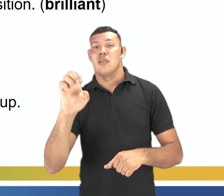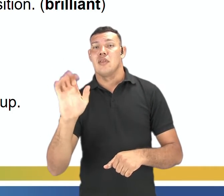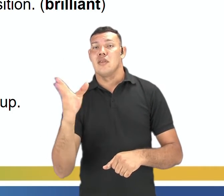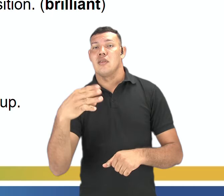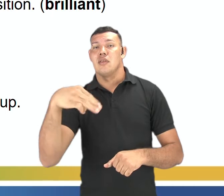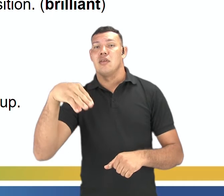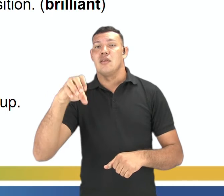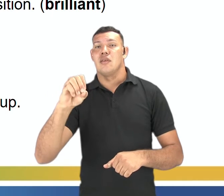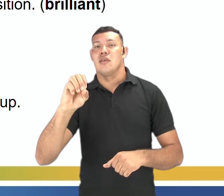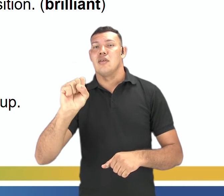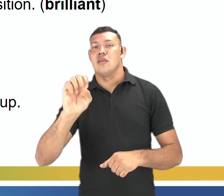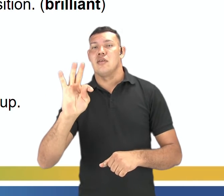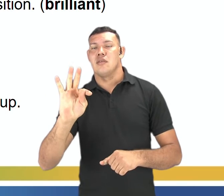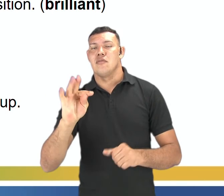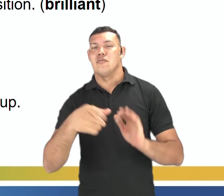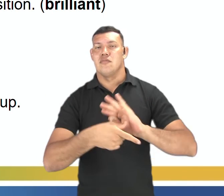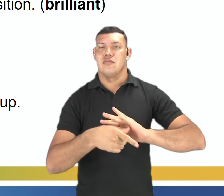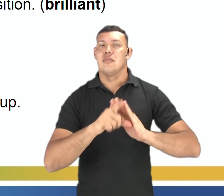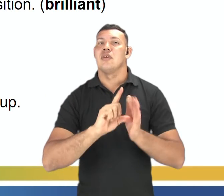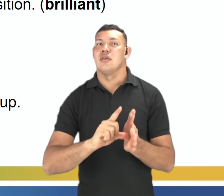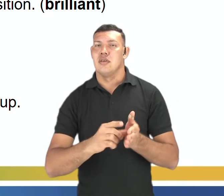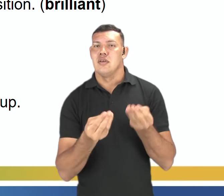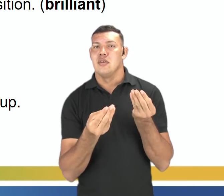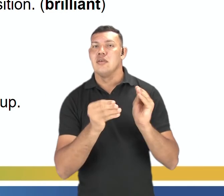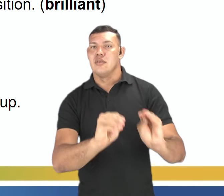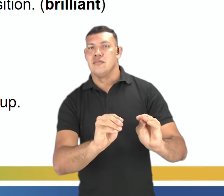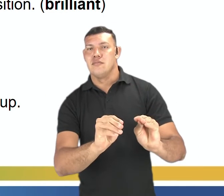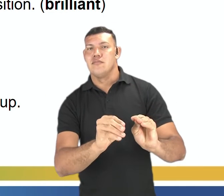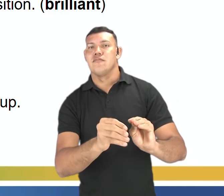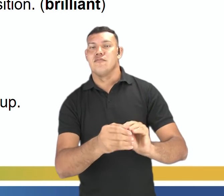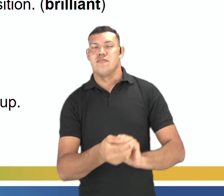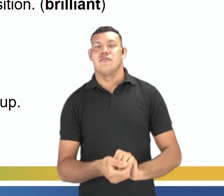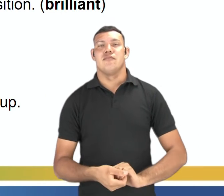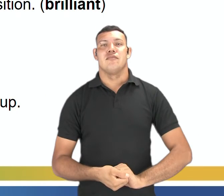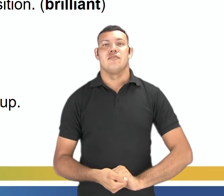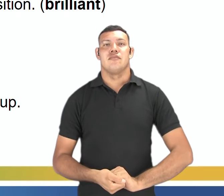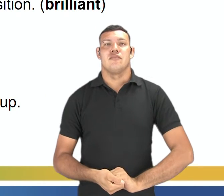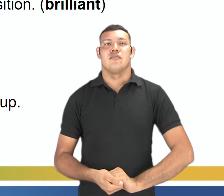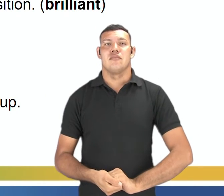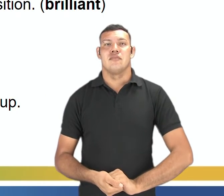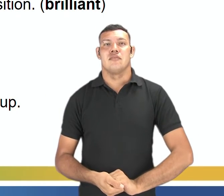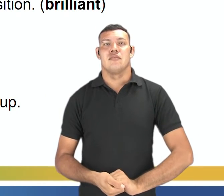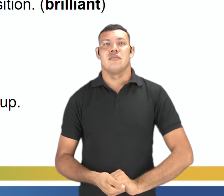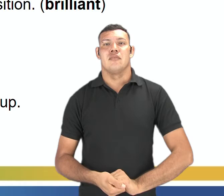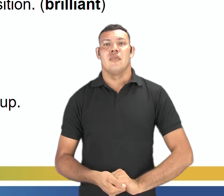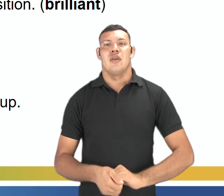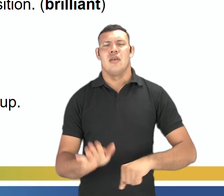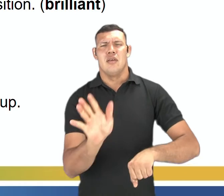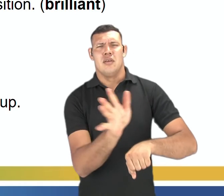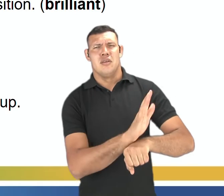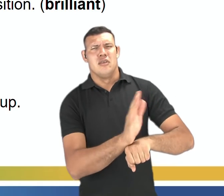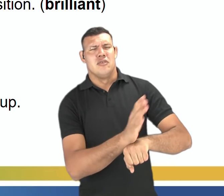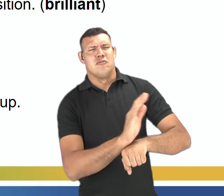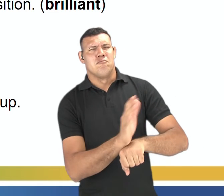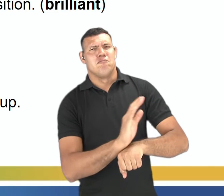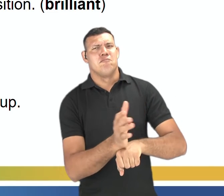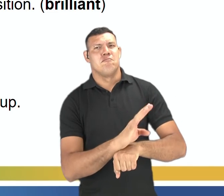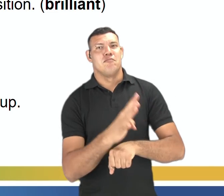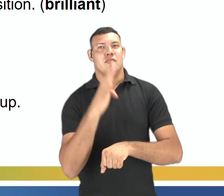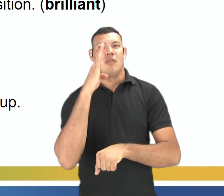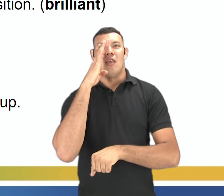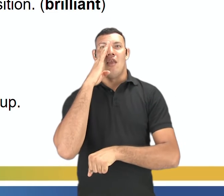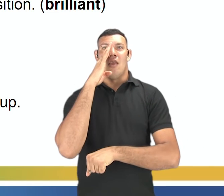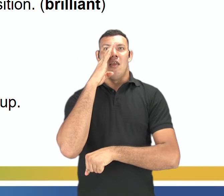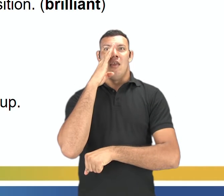The most interesting film we've ever seen is Warcraft. O filme mais interessante que nós já vimos